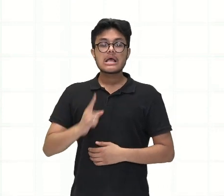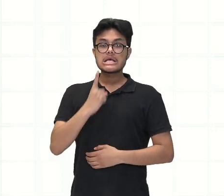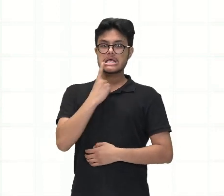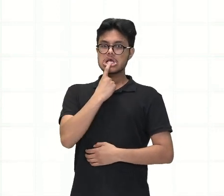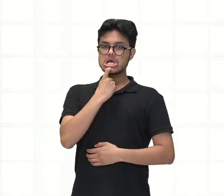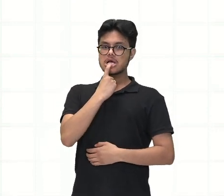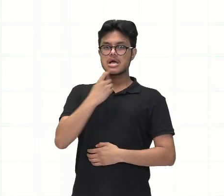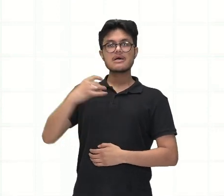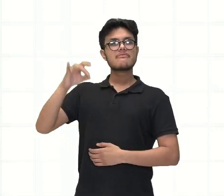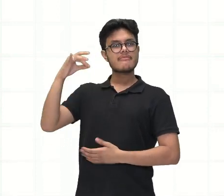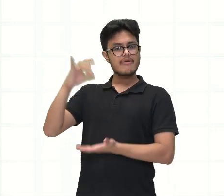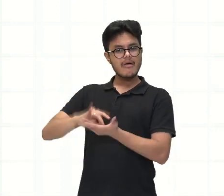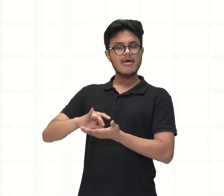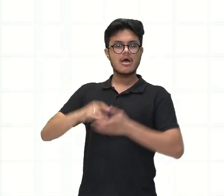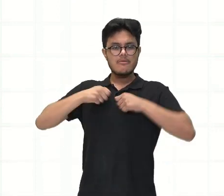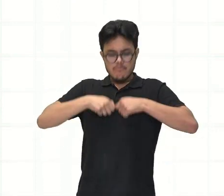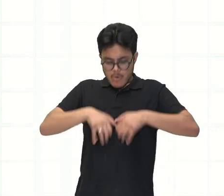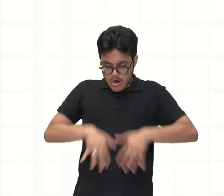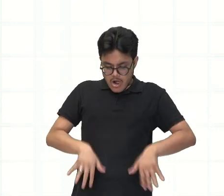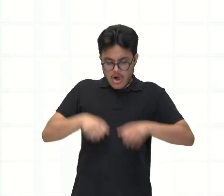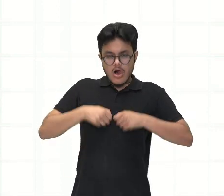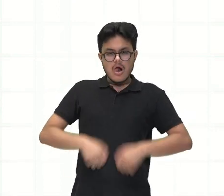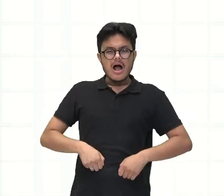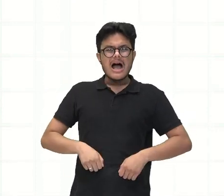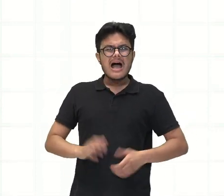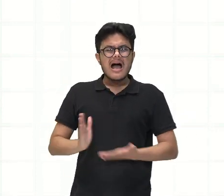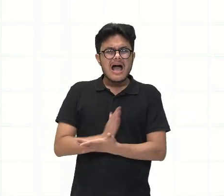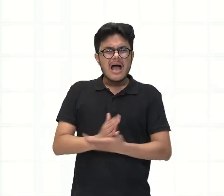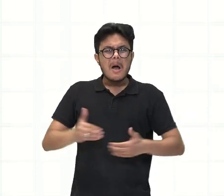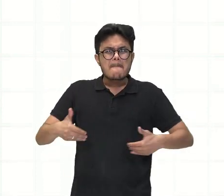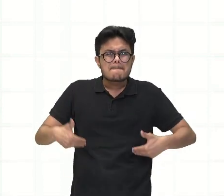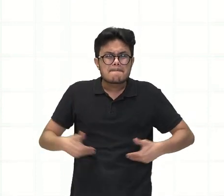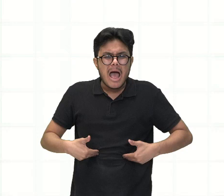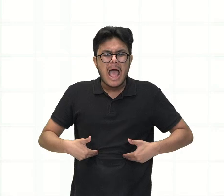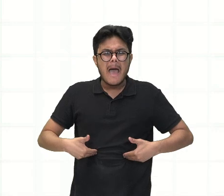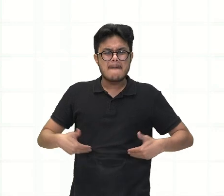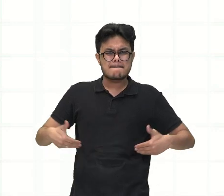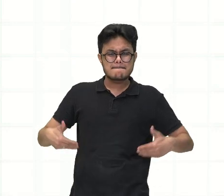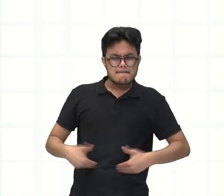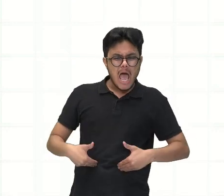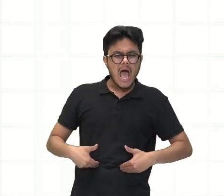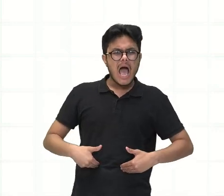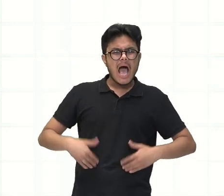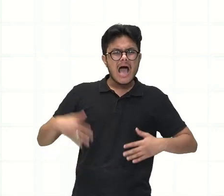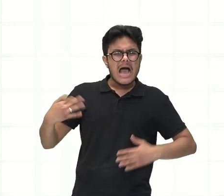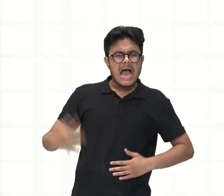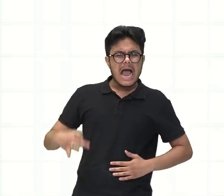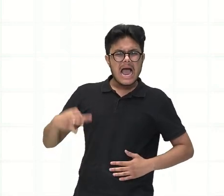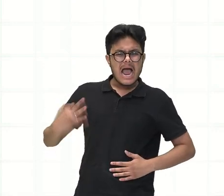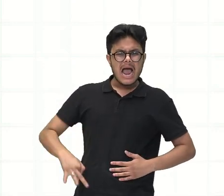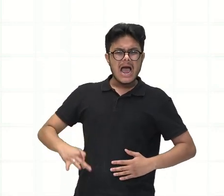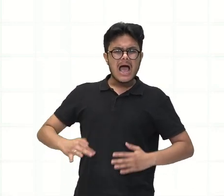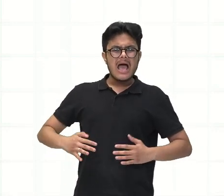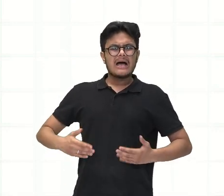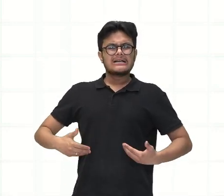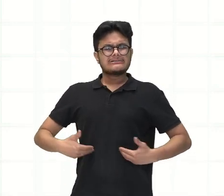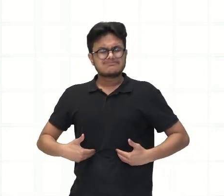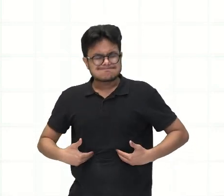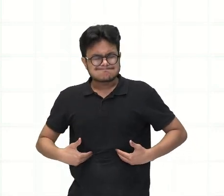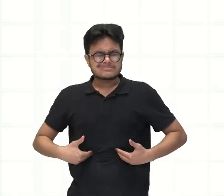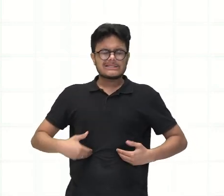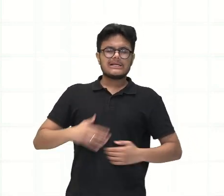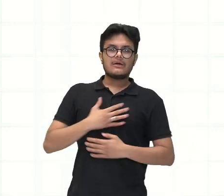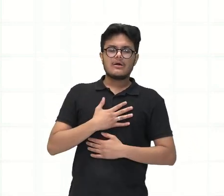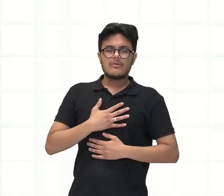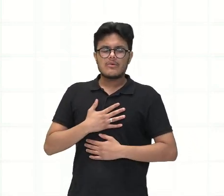sangue. Causam também cólicas abdominais. Essa fadiga, né, essa fraqueza